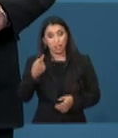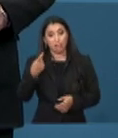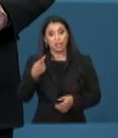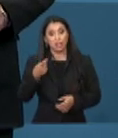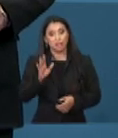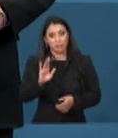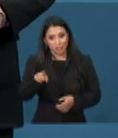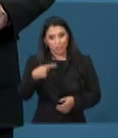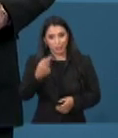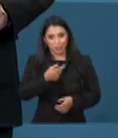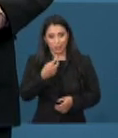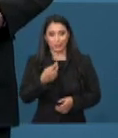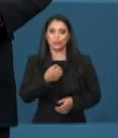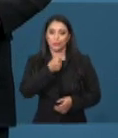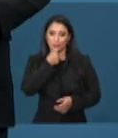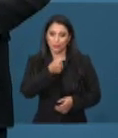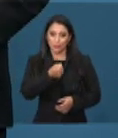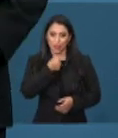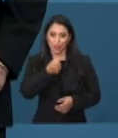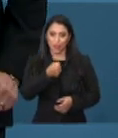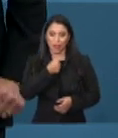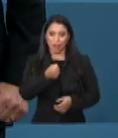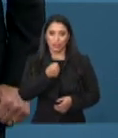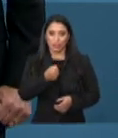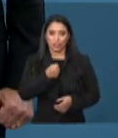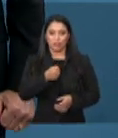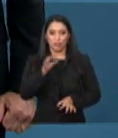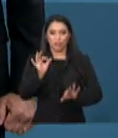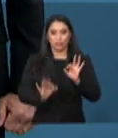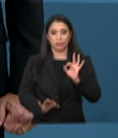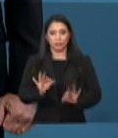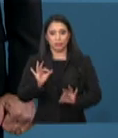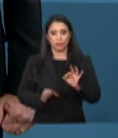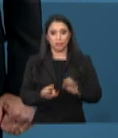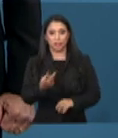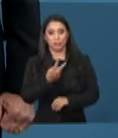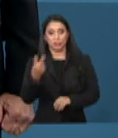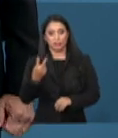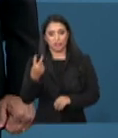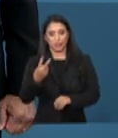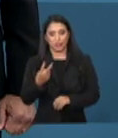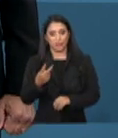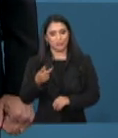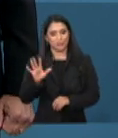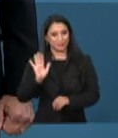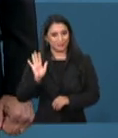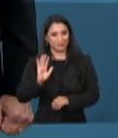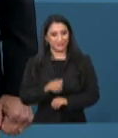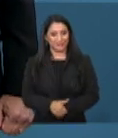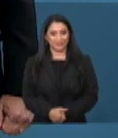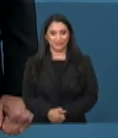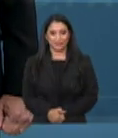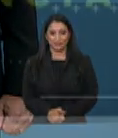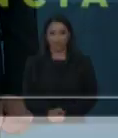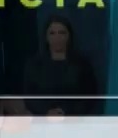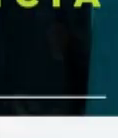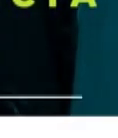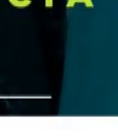conferir Já já daqui a pouquinho no nosso encontro no jornal da Justiça segunda edição até lá